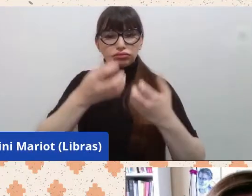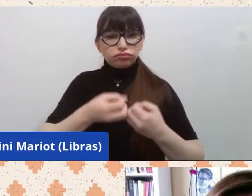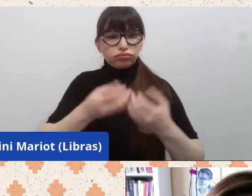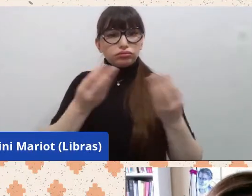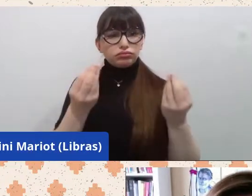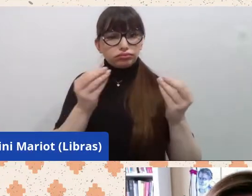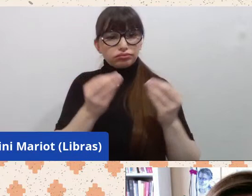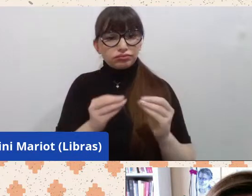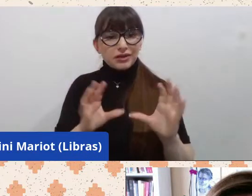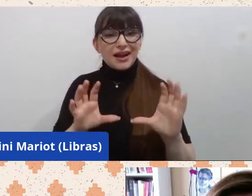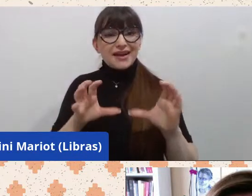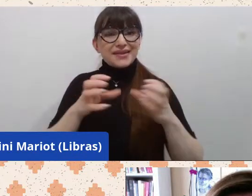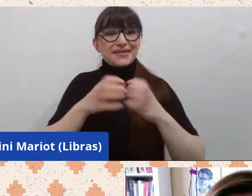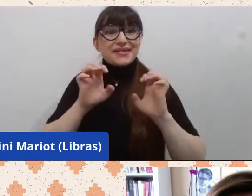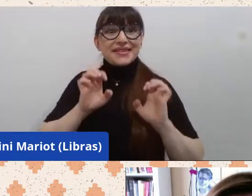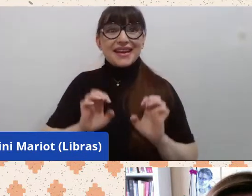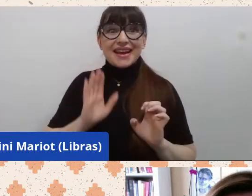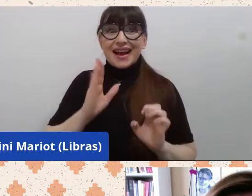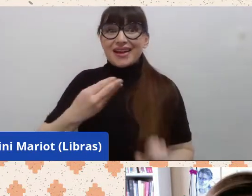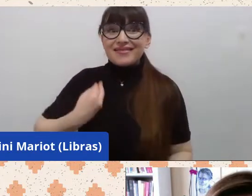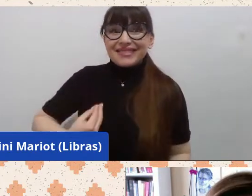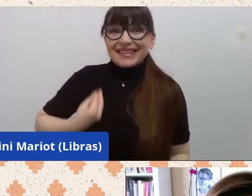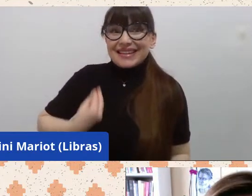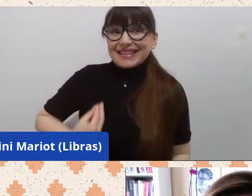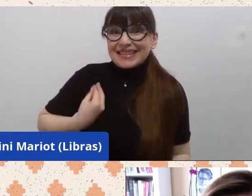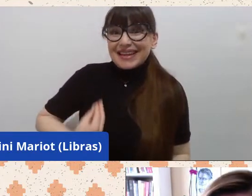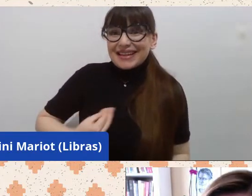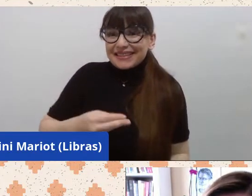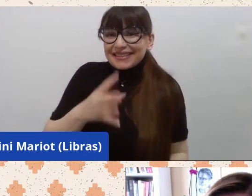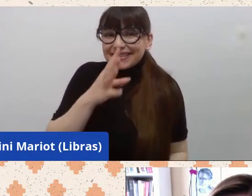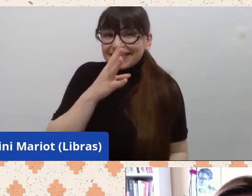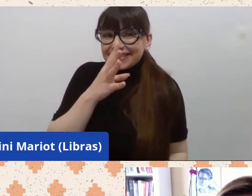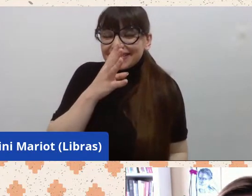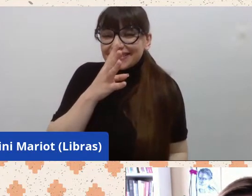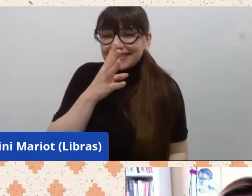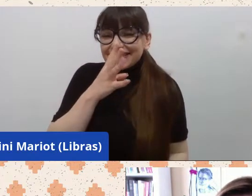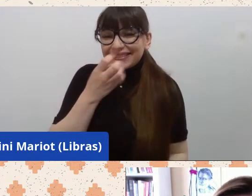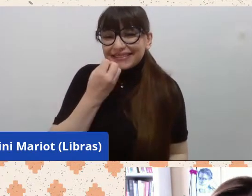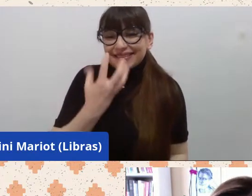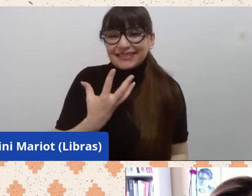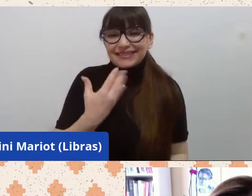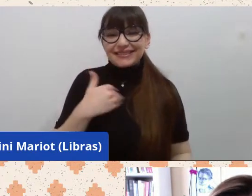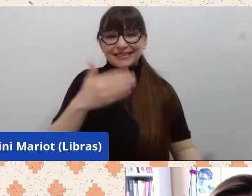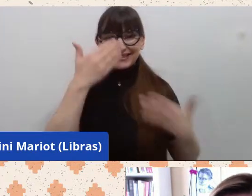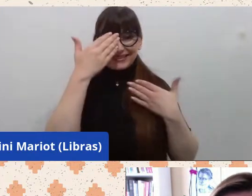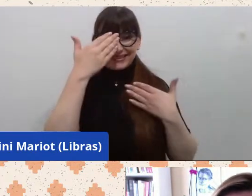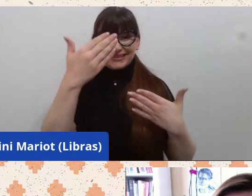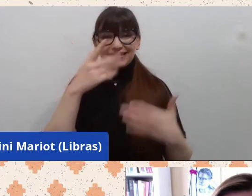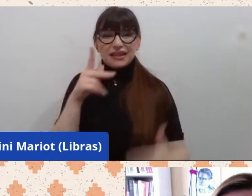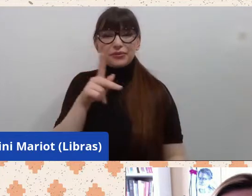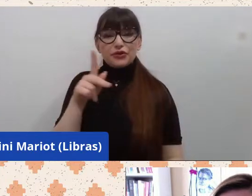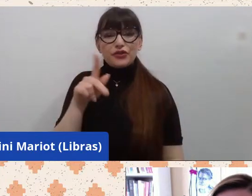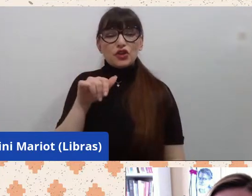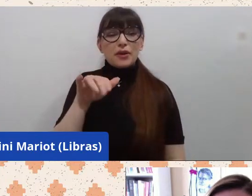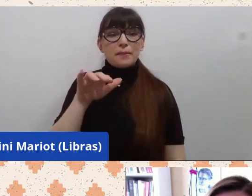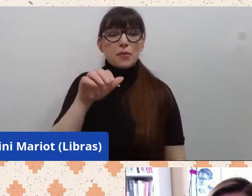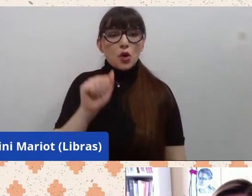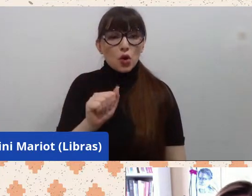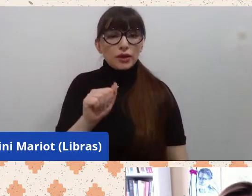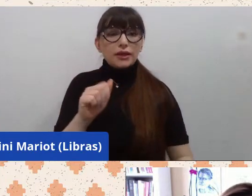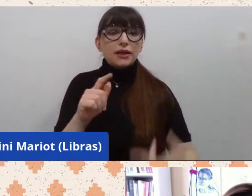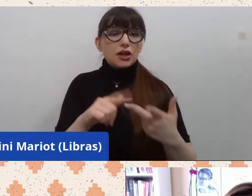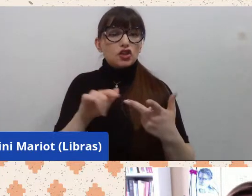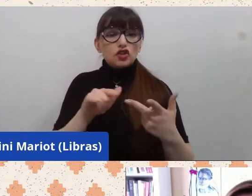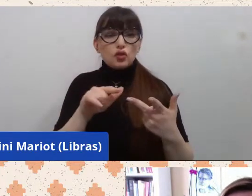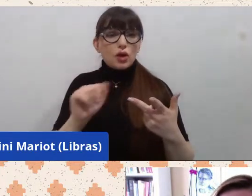da ANPEd está toda ali no chat te ouvindo, nos ouvindo também. Obrigada, professora Mônica, João,